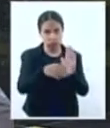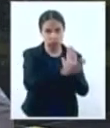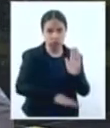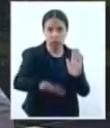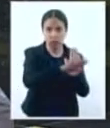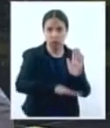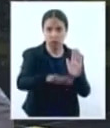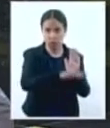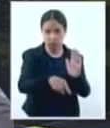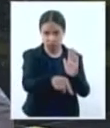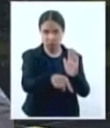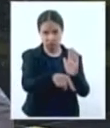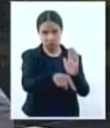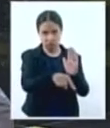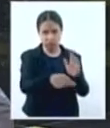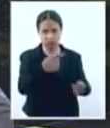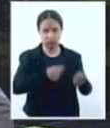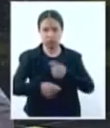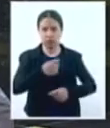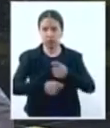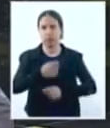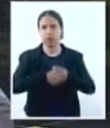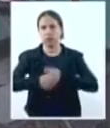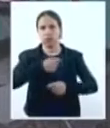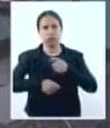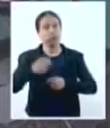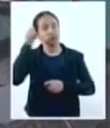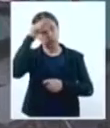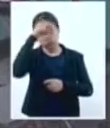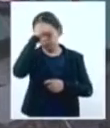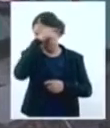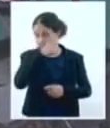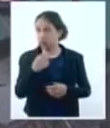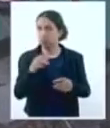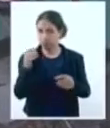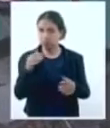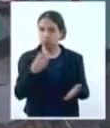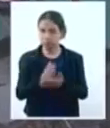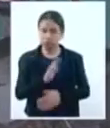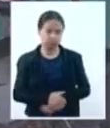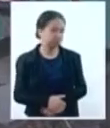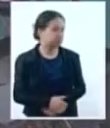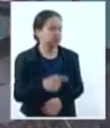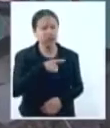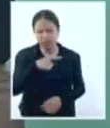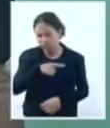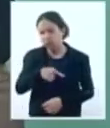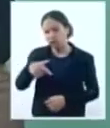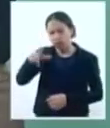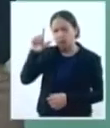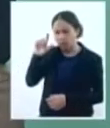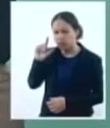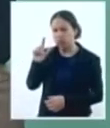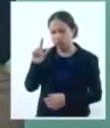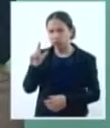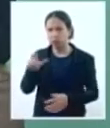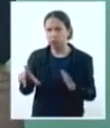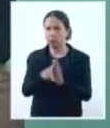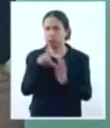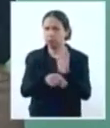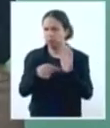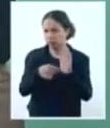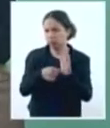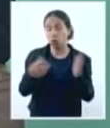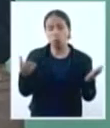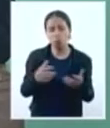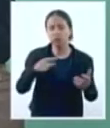que tange aí a questão administrativa era mais difícil. A gente tem um fluxo muito grande, ainda hoje, mas eu acho que antigamente era pior, né,